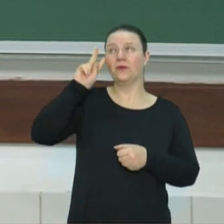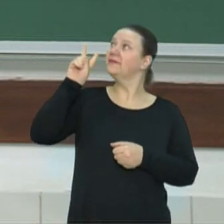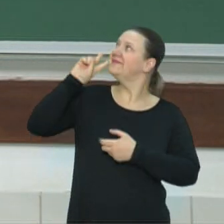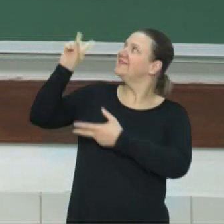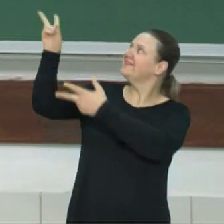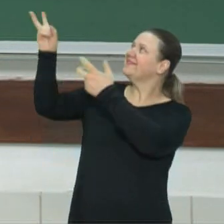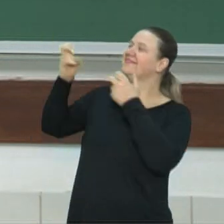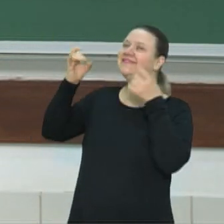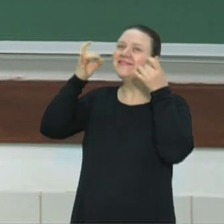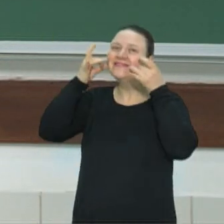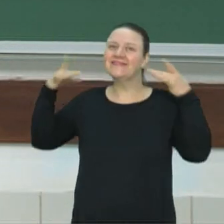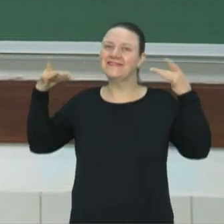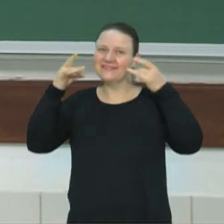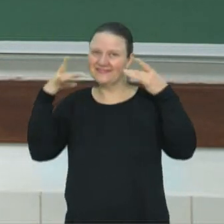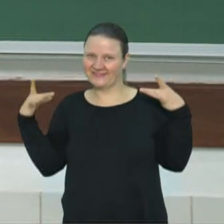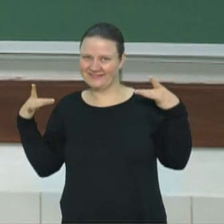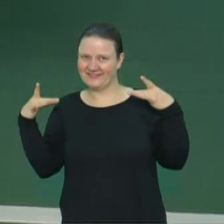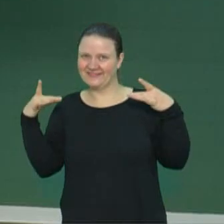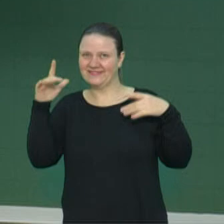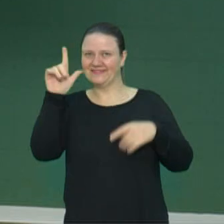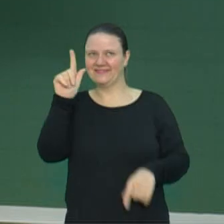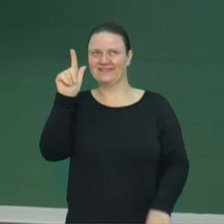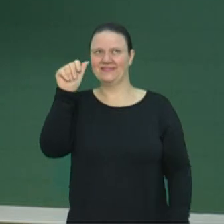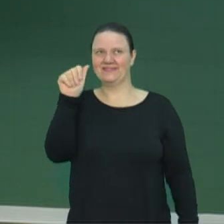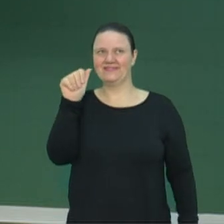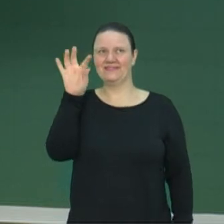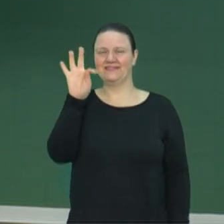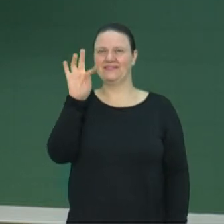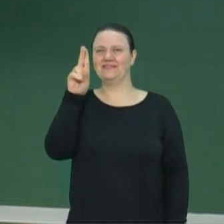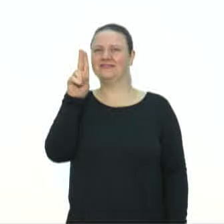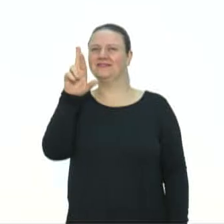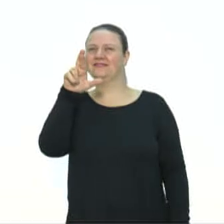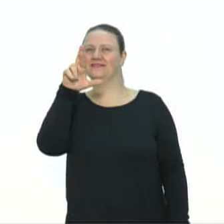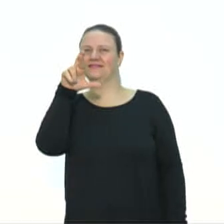com Gaturro. Vamos conhecê-la?